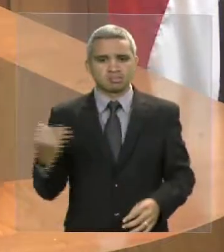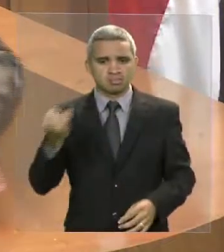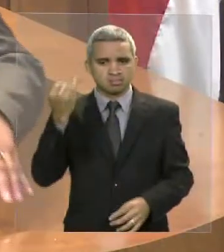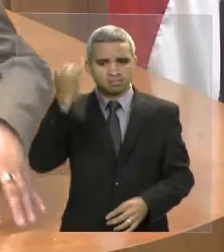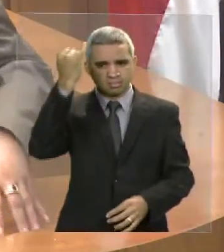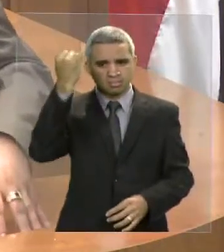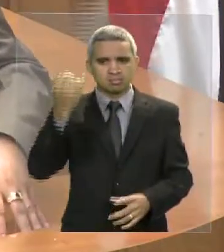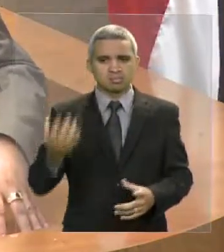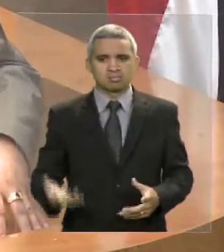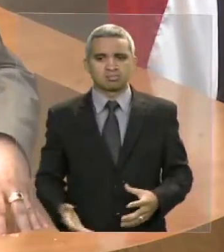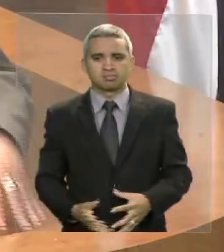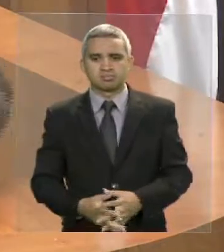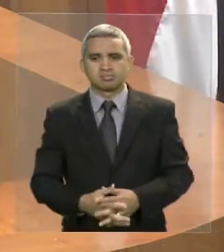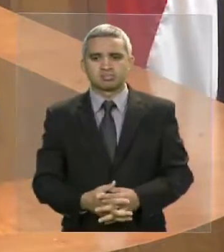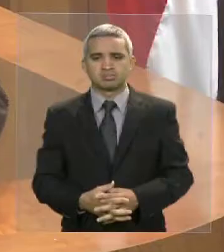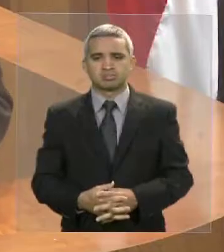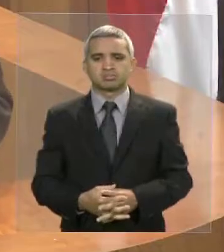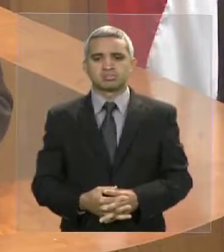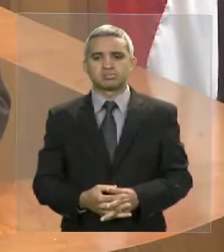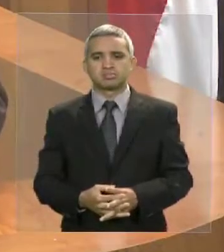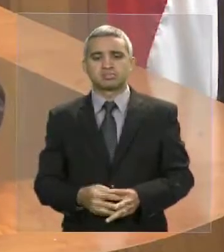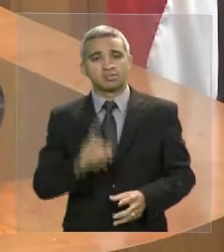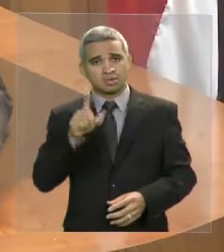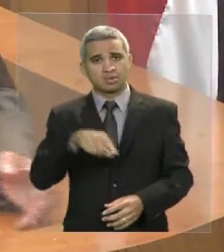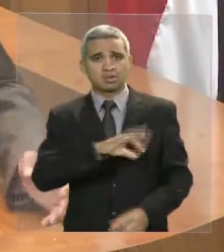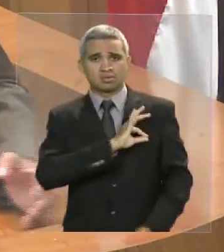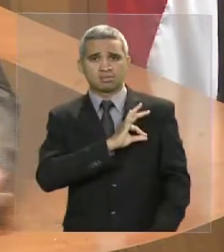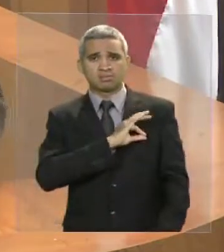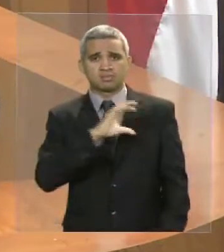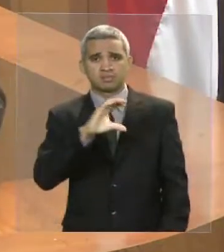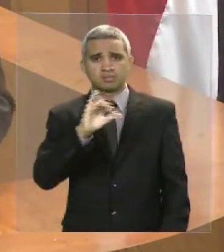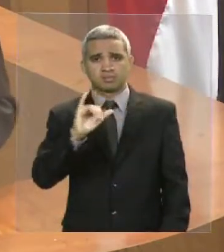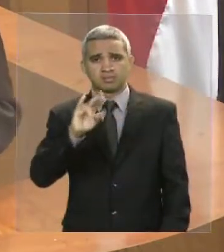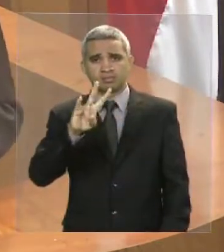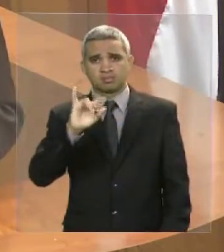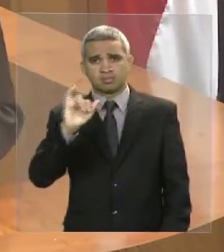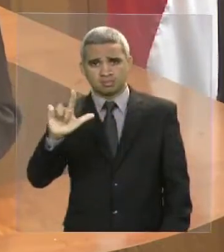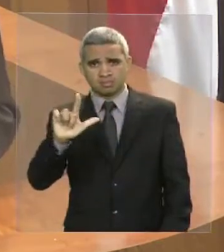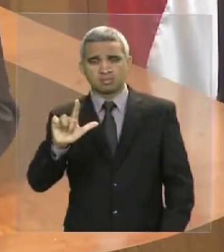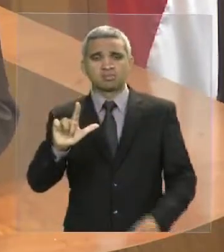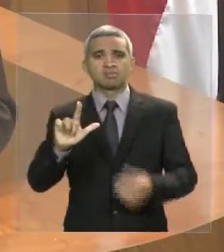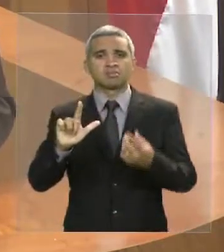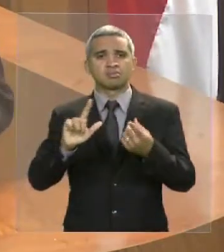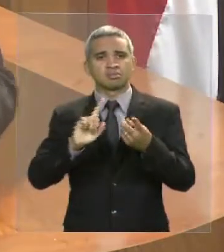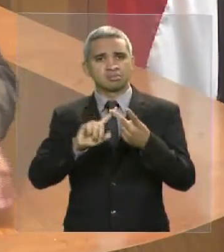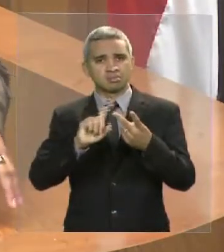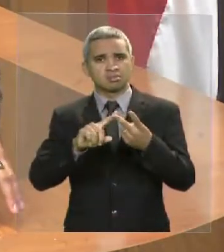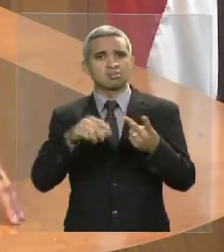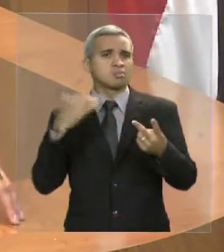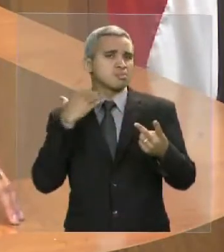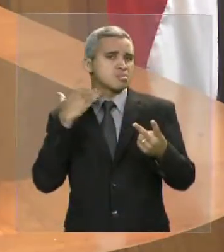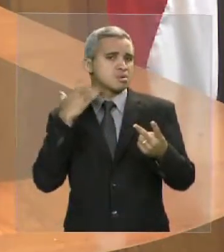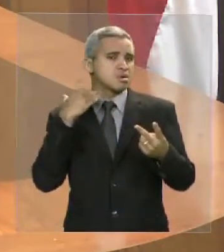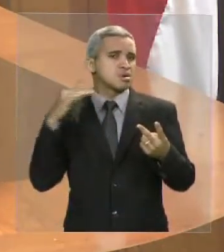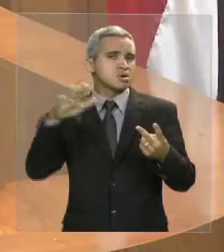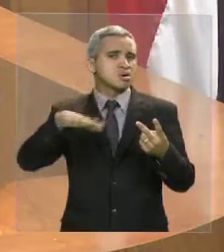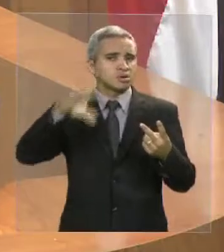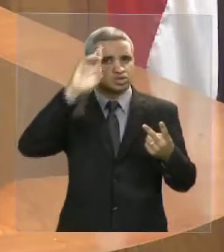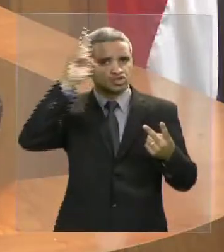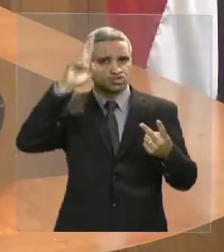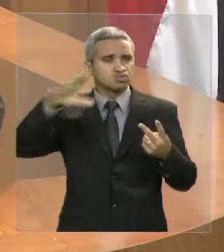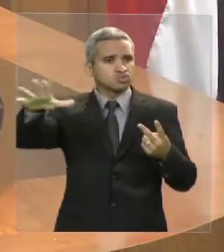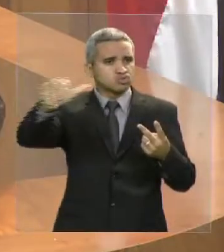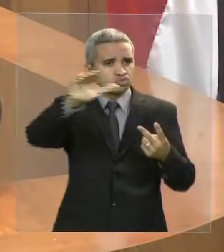segurança pública nesse processo de investigação. Precisamos chamar os bancos para participar desse processo. Precisamos unir forças, os bancos